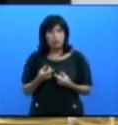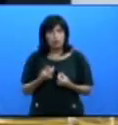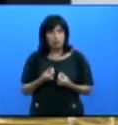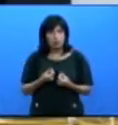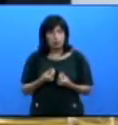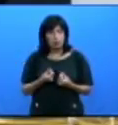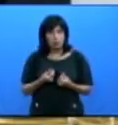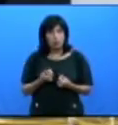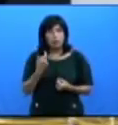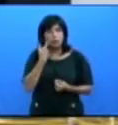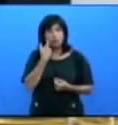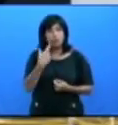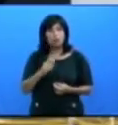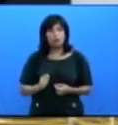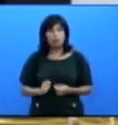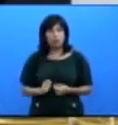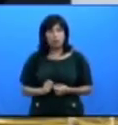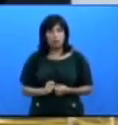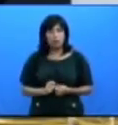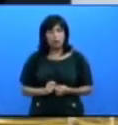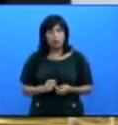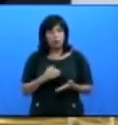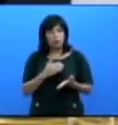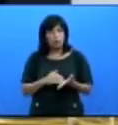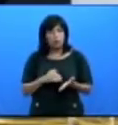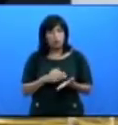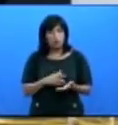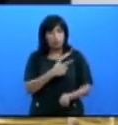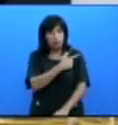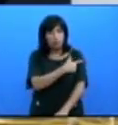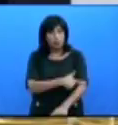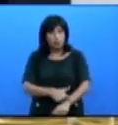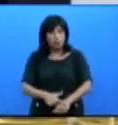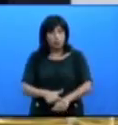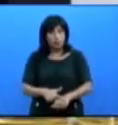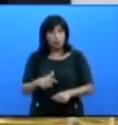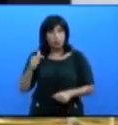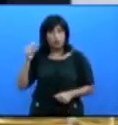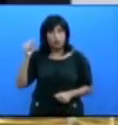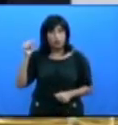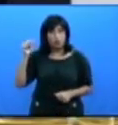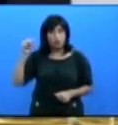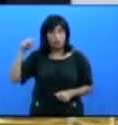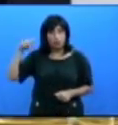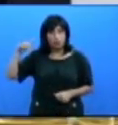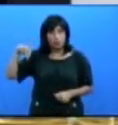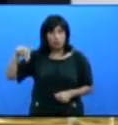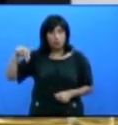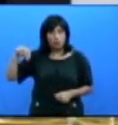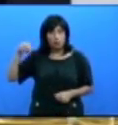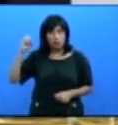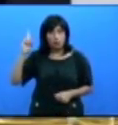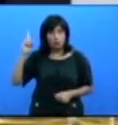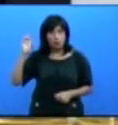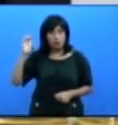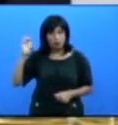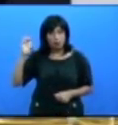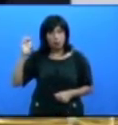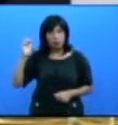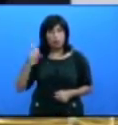para o município. Ministério da Educação, Fundo Nacional de Desenvolvimento da Educação e